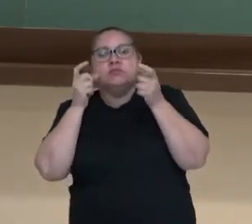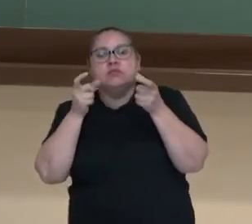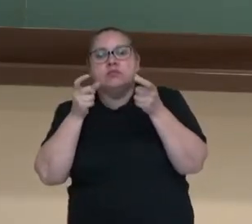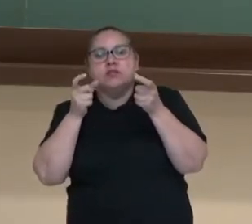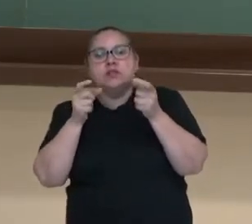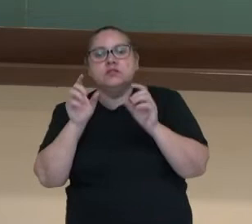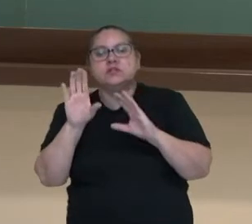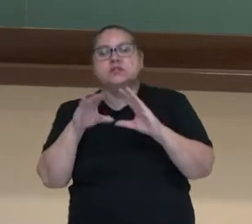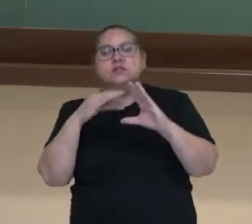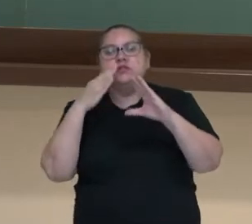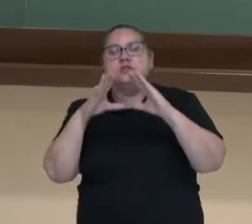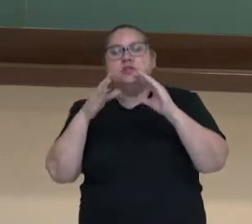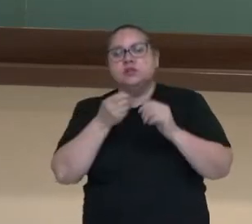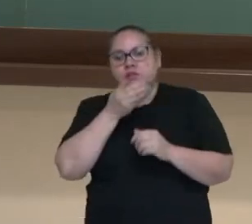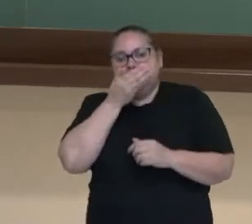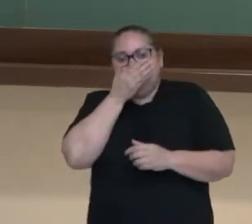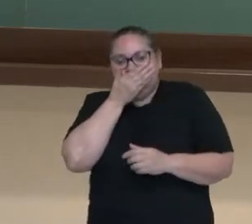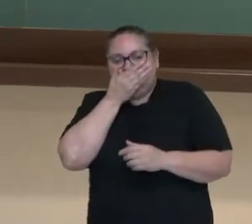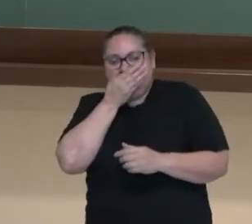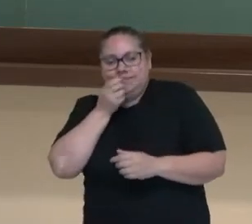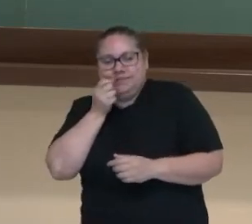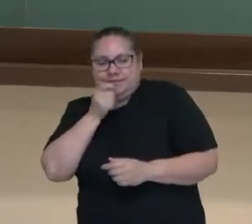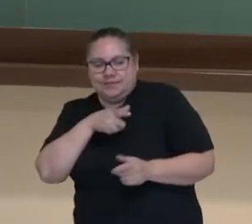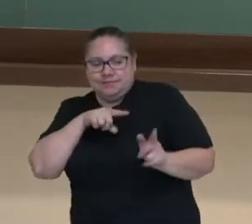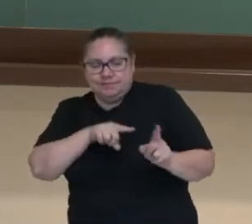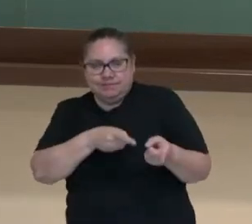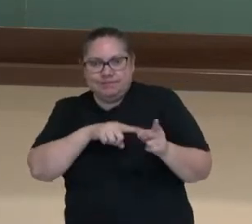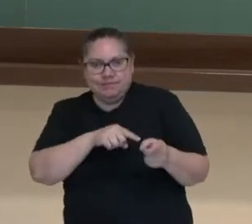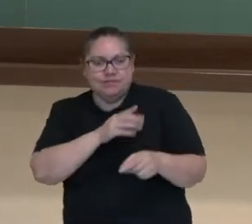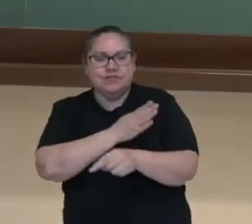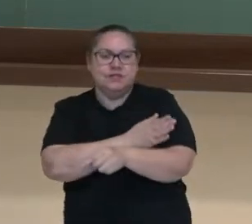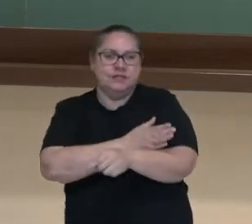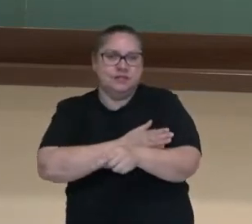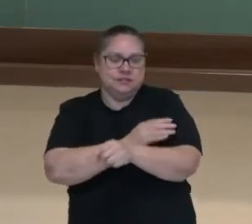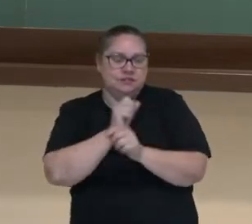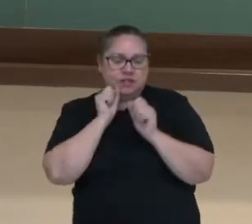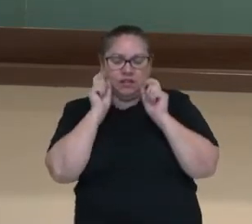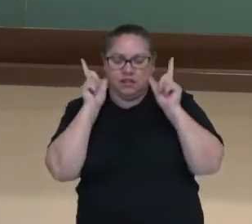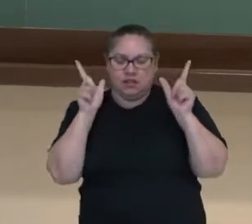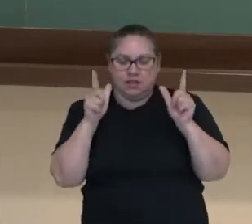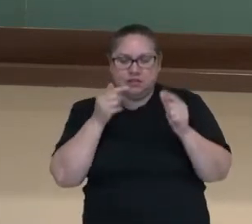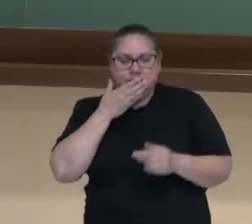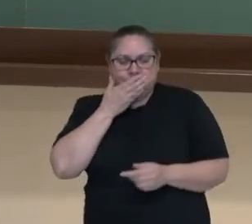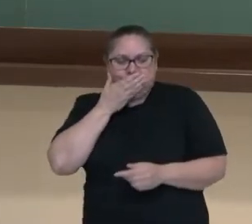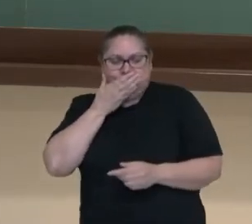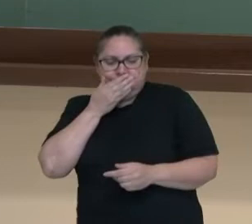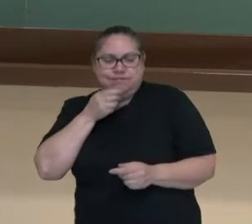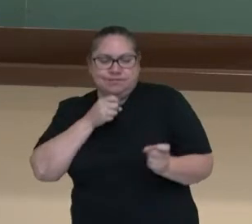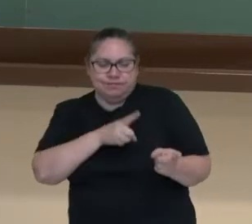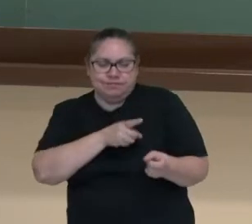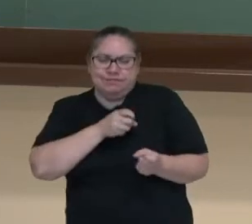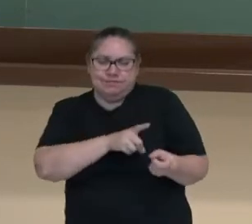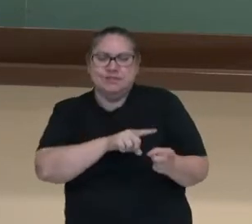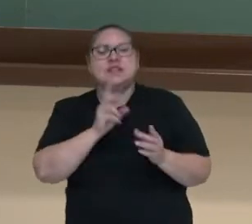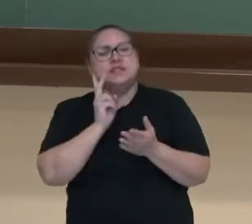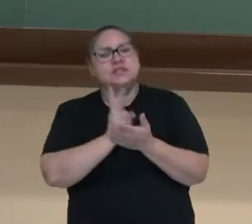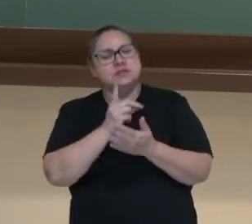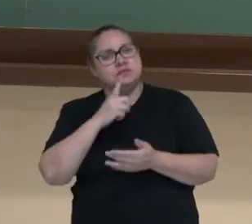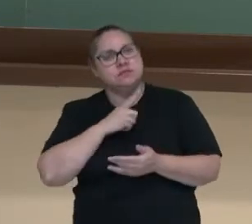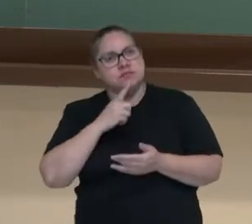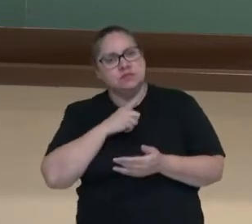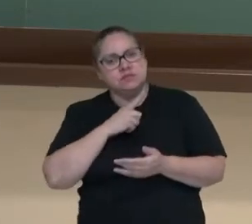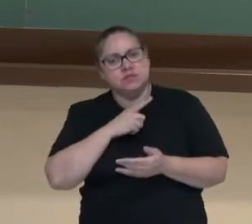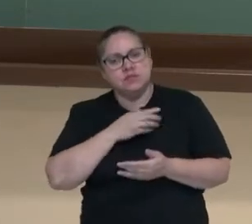às cantigas satíricas da Idade Média. Claro que nós sabemos que a sátira sempre existiu. E no sentido